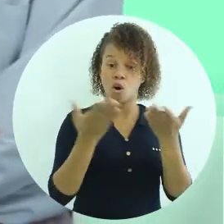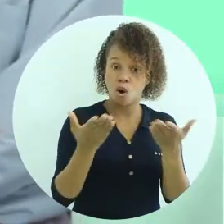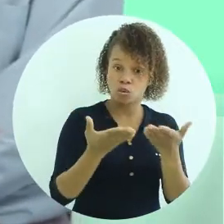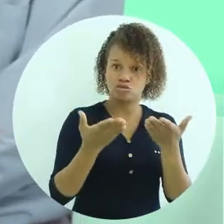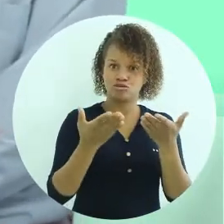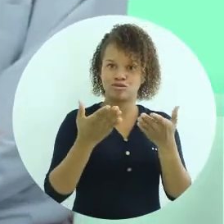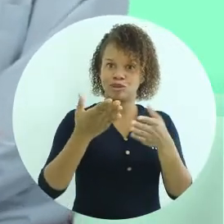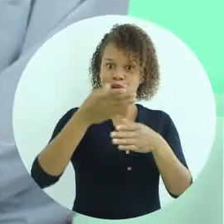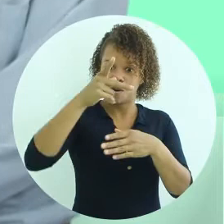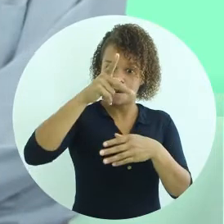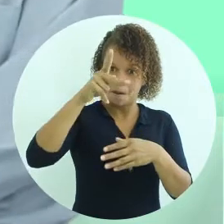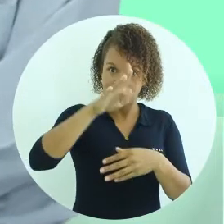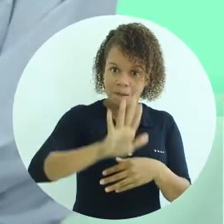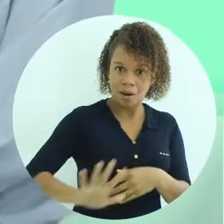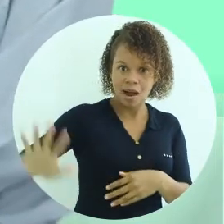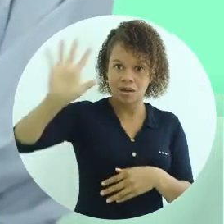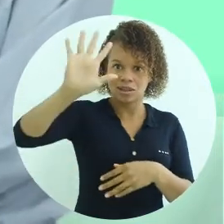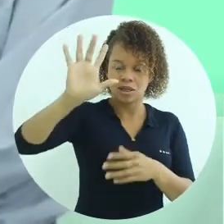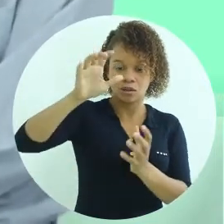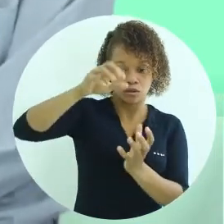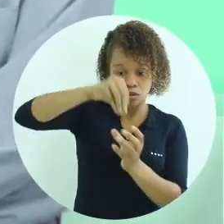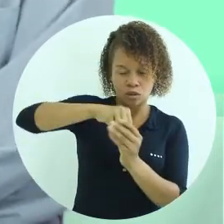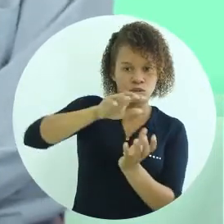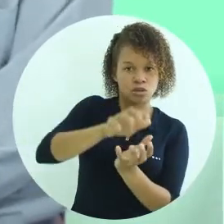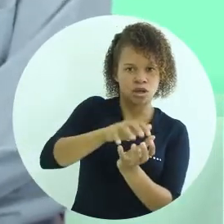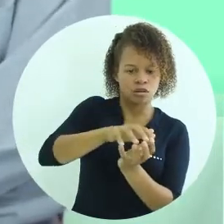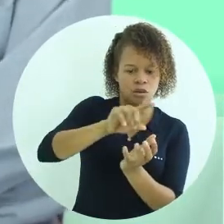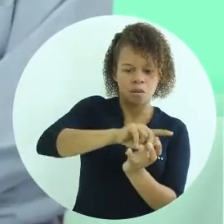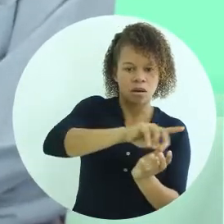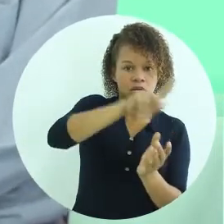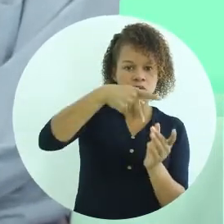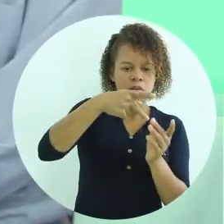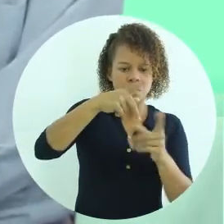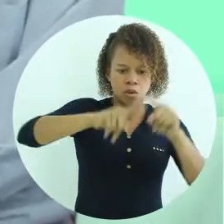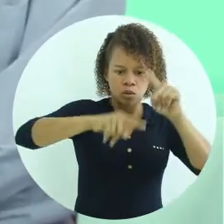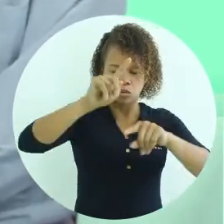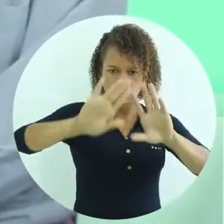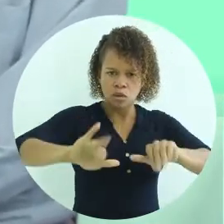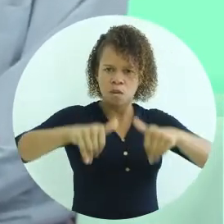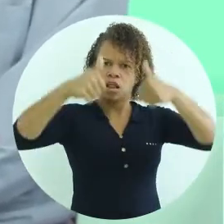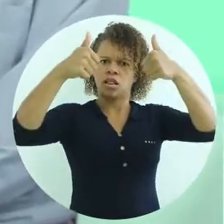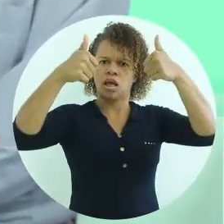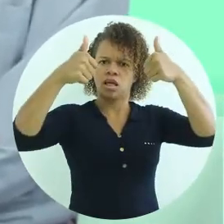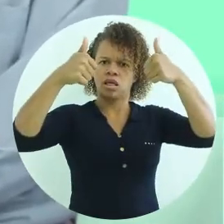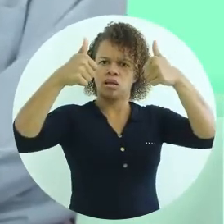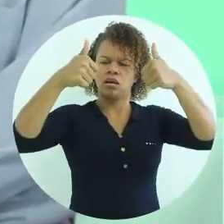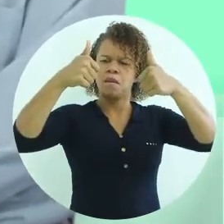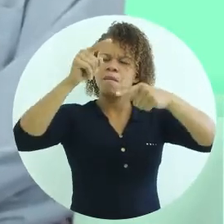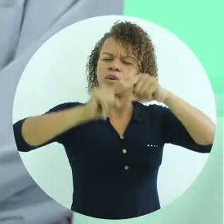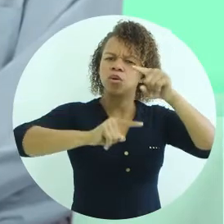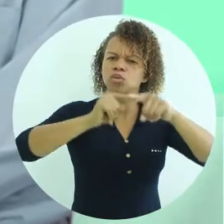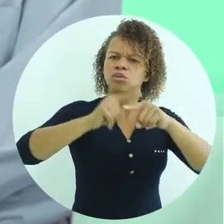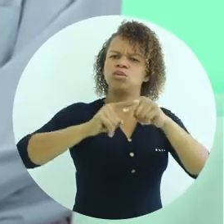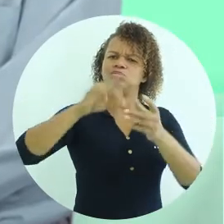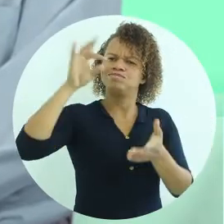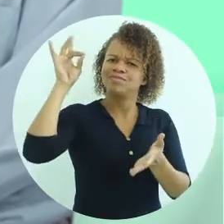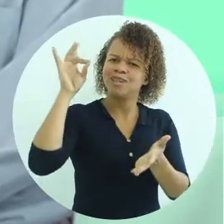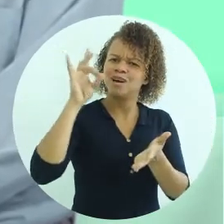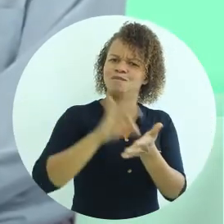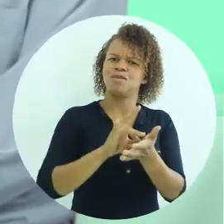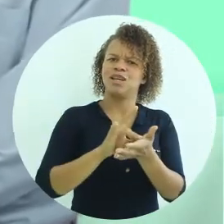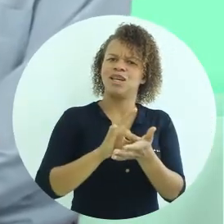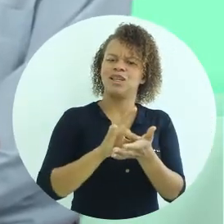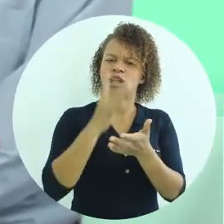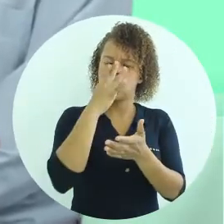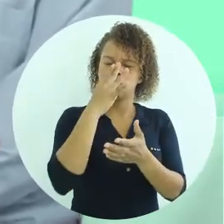mercado brasileiro, né, não só aqui do estado de Pernambuco, por produtos de qualidade, né, um produto que realmente